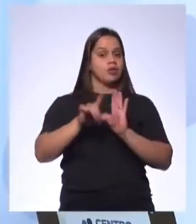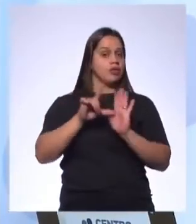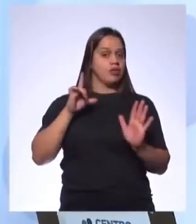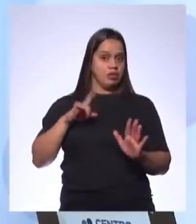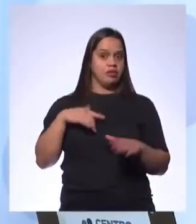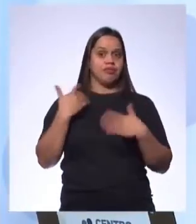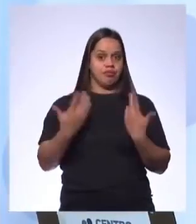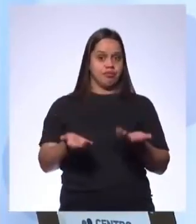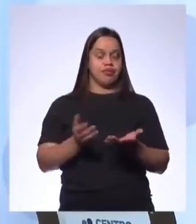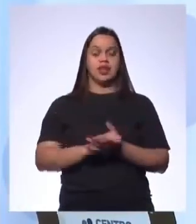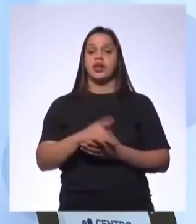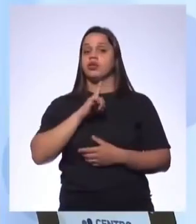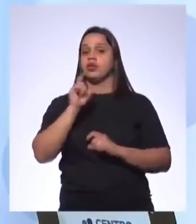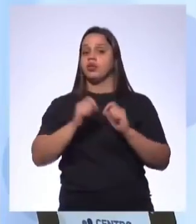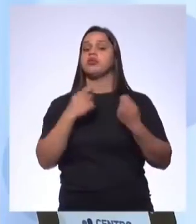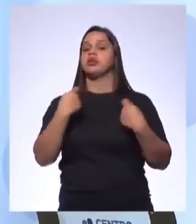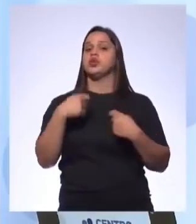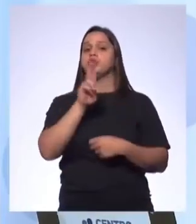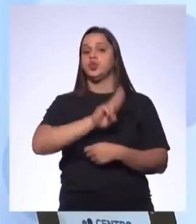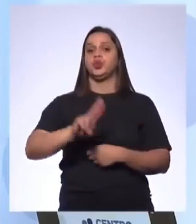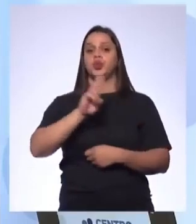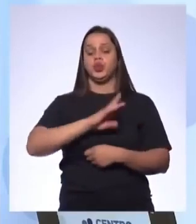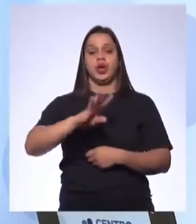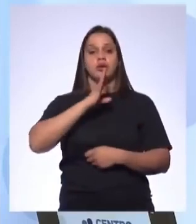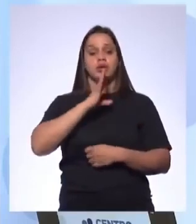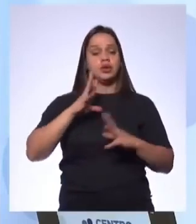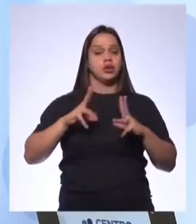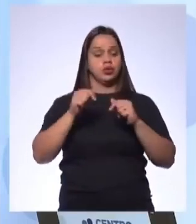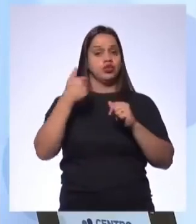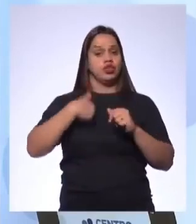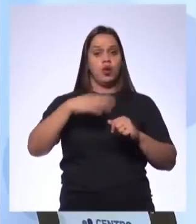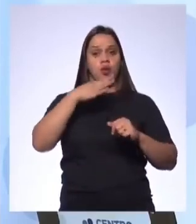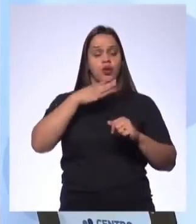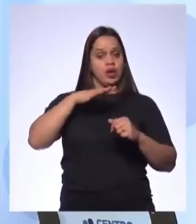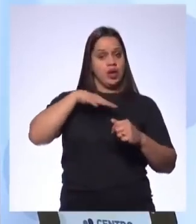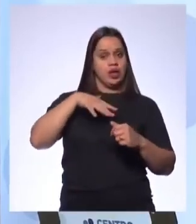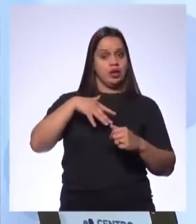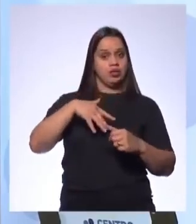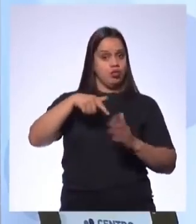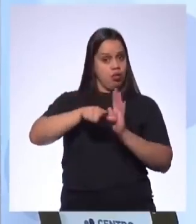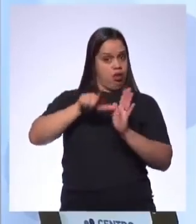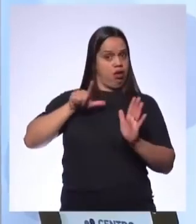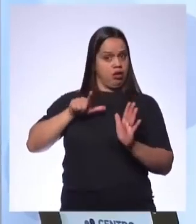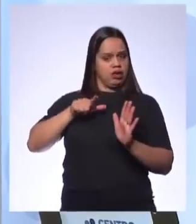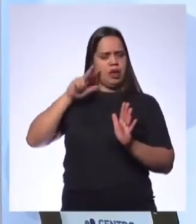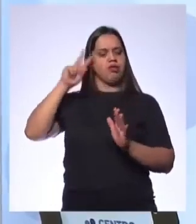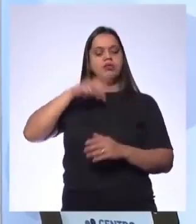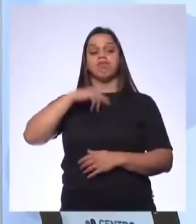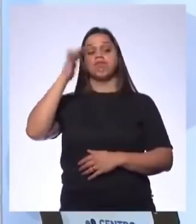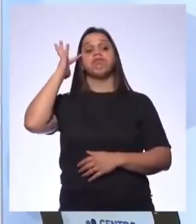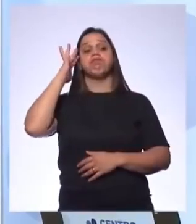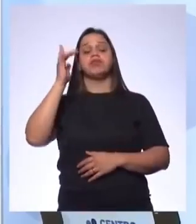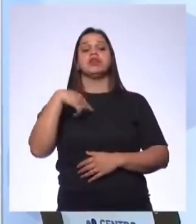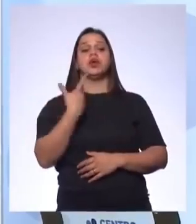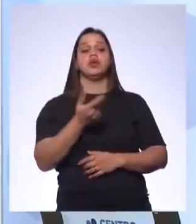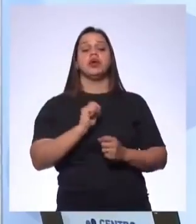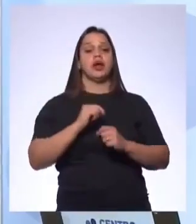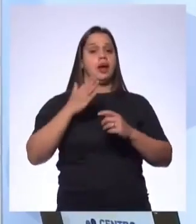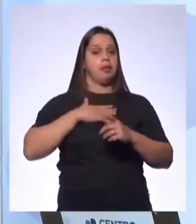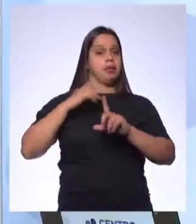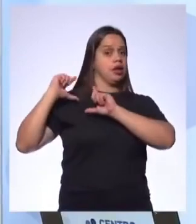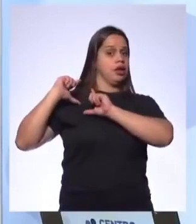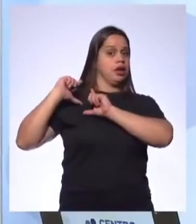prévio. Então, eu tenho que usar este conhecimento de mundo, do que eu conheço, para eu deduzir. Então, a minha genética é